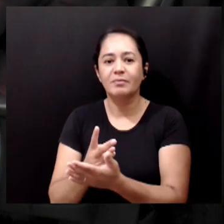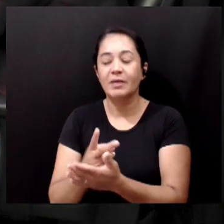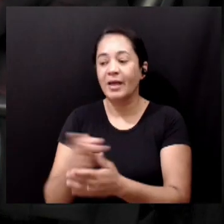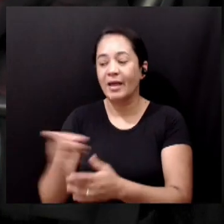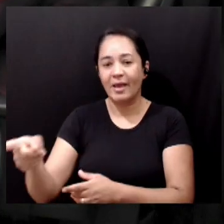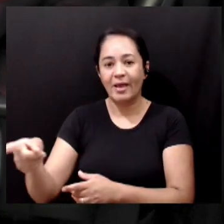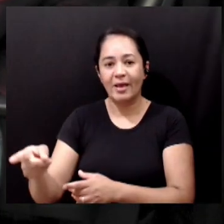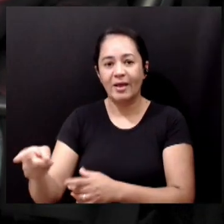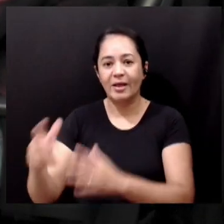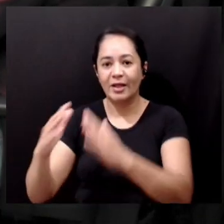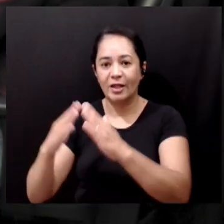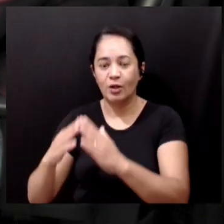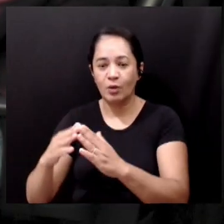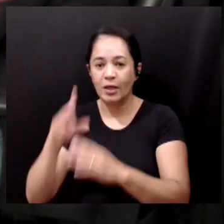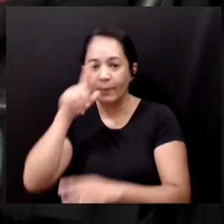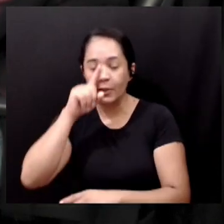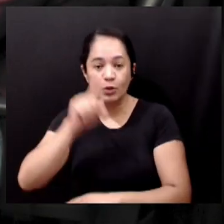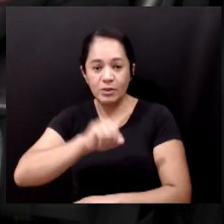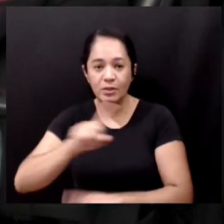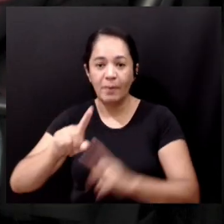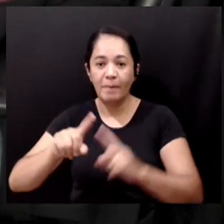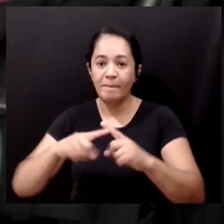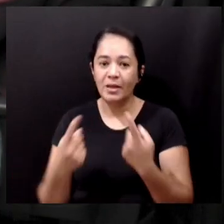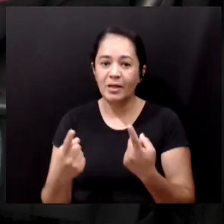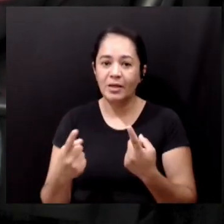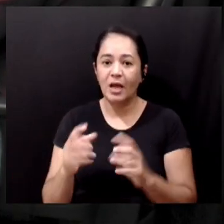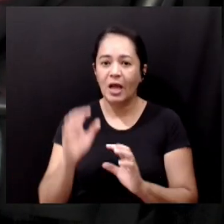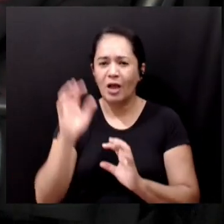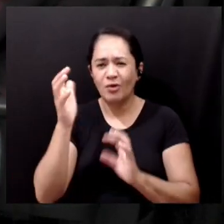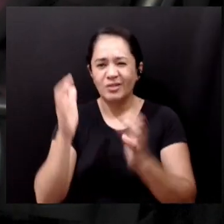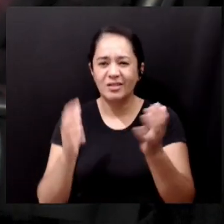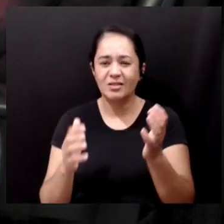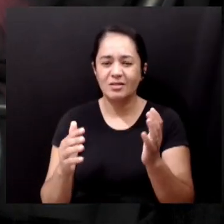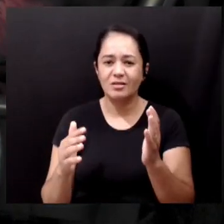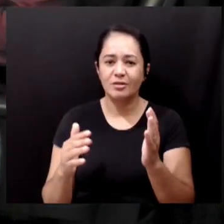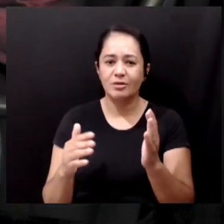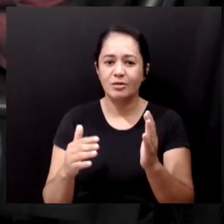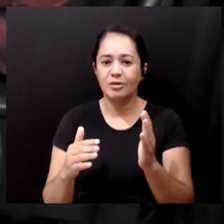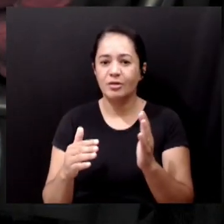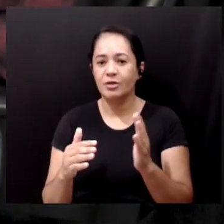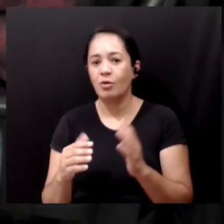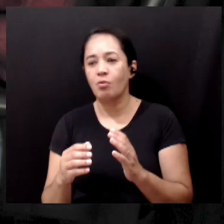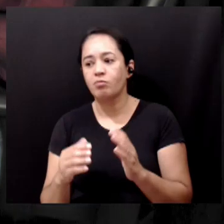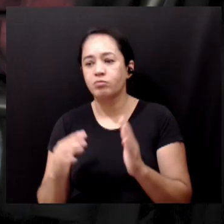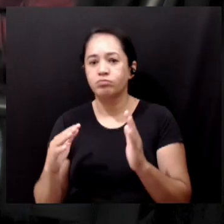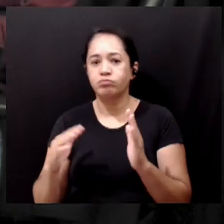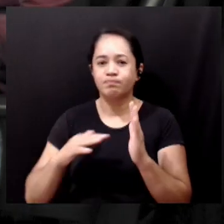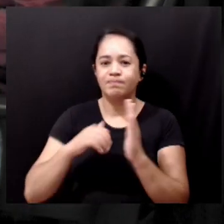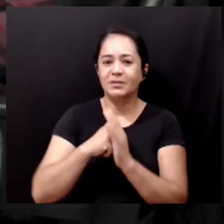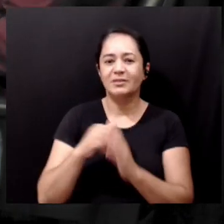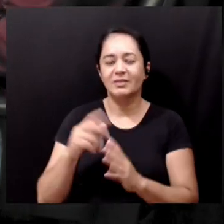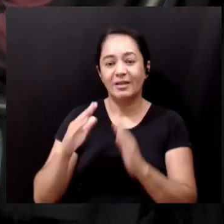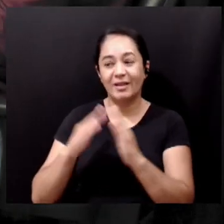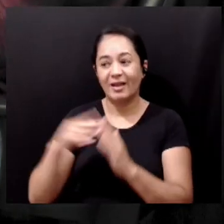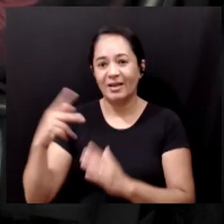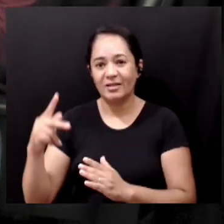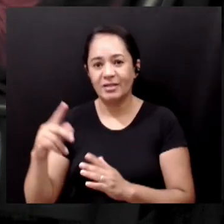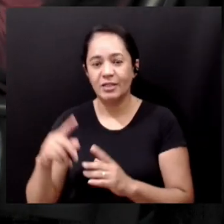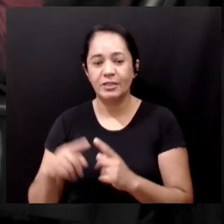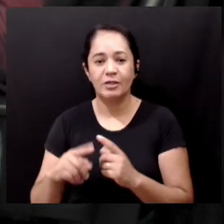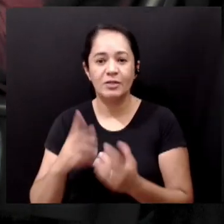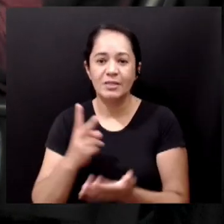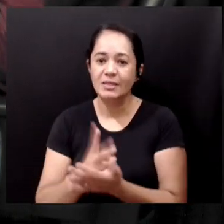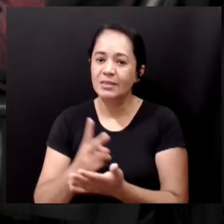risco, mas houve um incidente com a residência dela. Então, todo o tempo que choveu durante a semana, eu